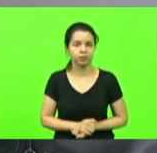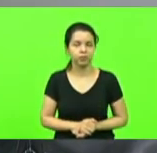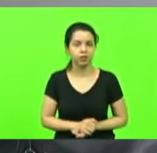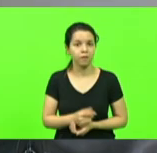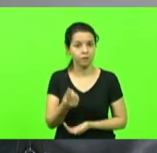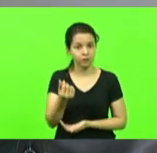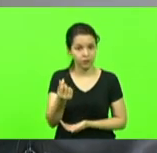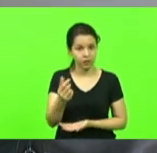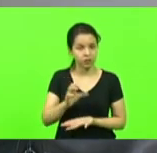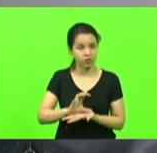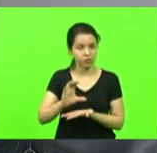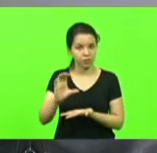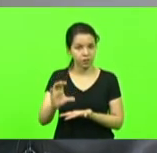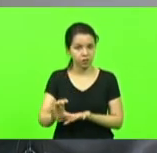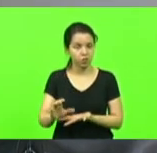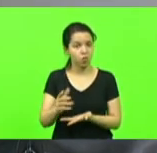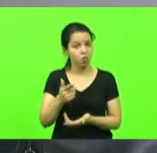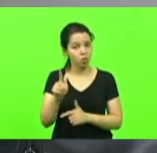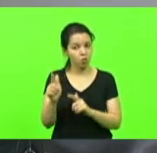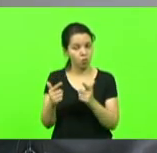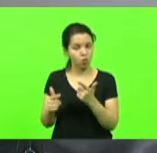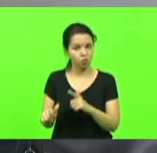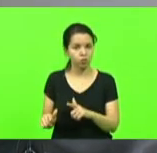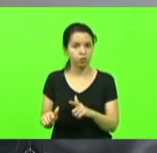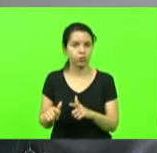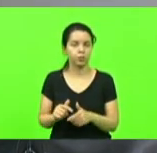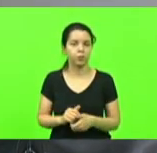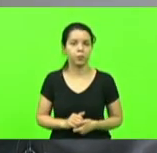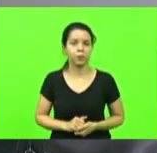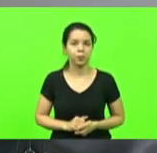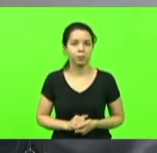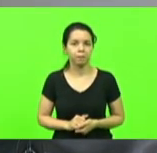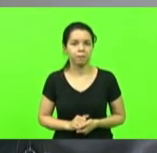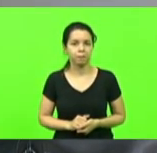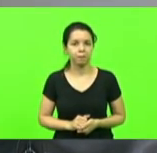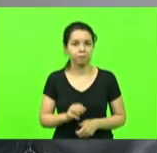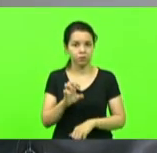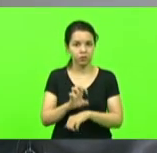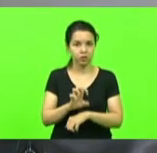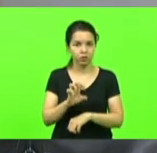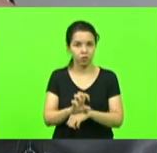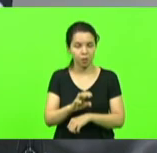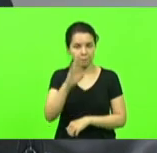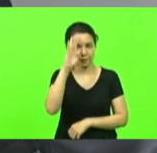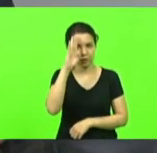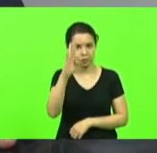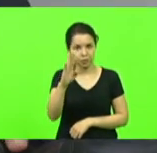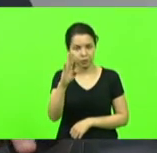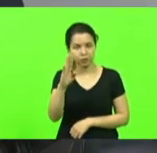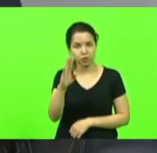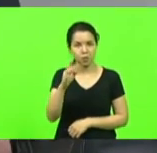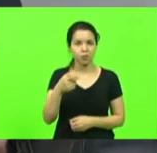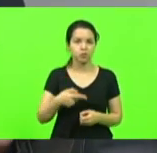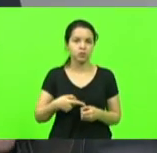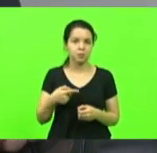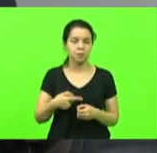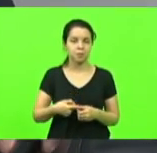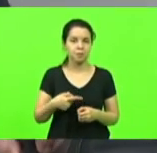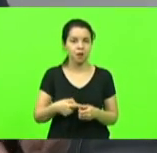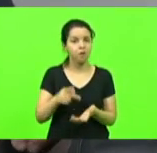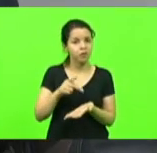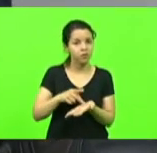financiamento, e outros, como os níveis estadual e principalmente municipal, e realmente de